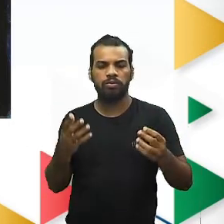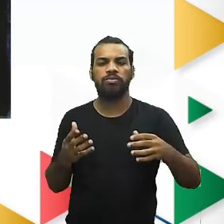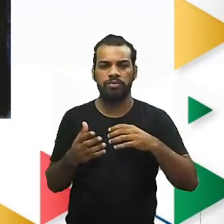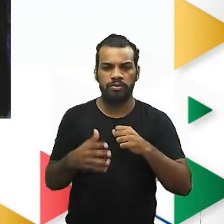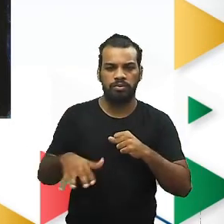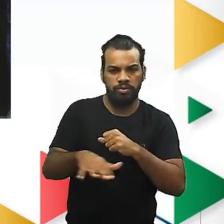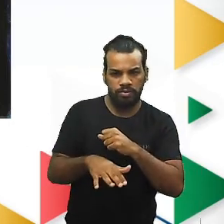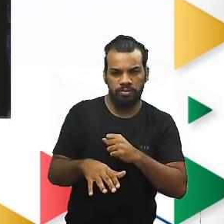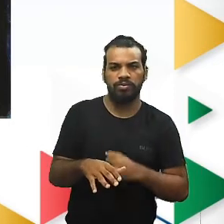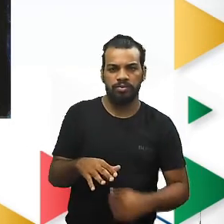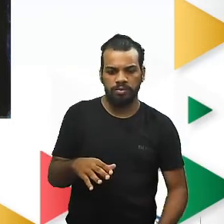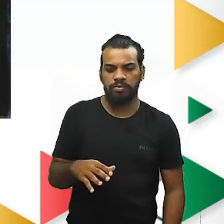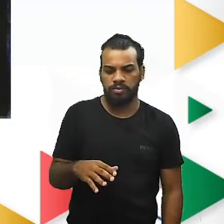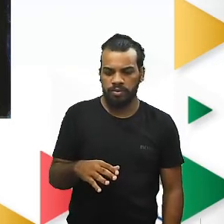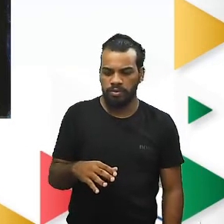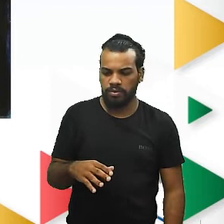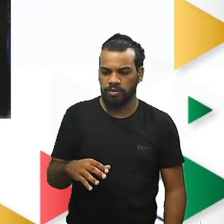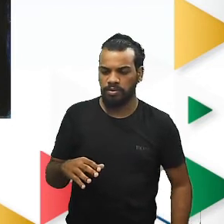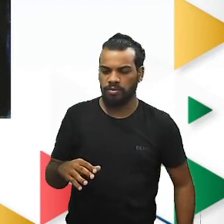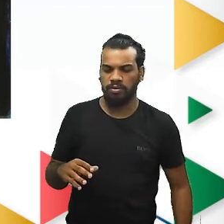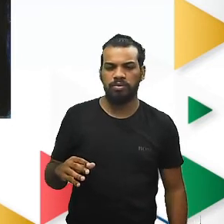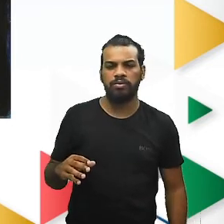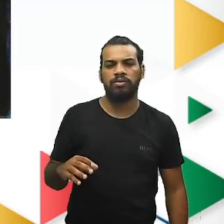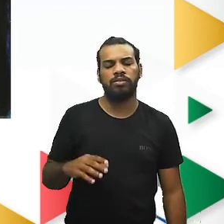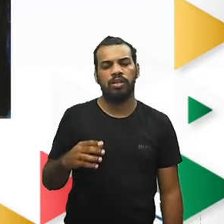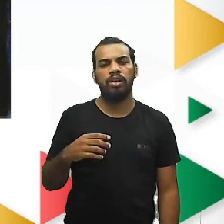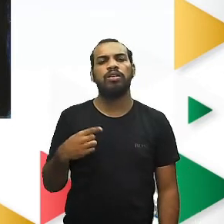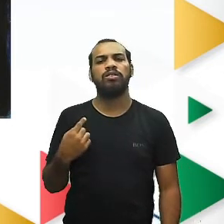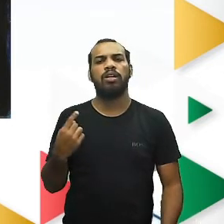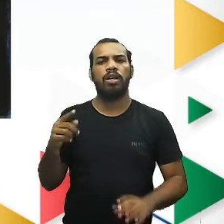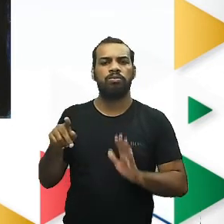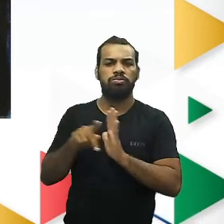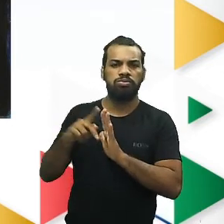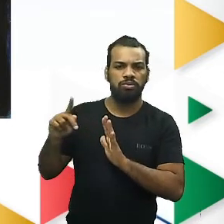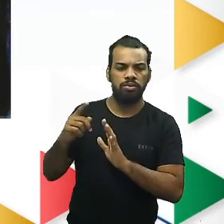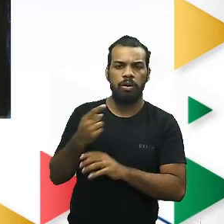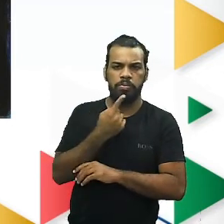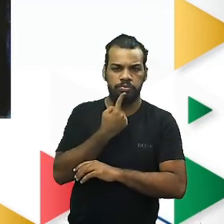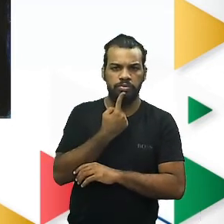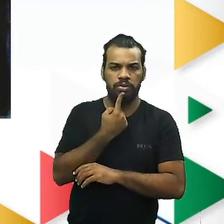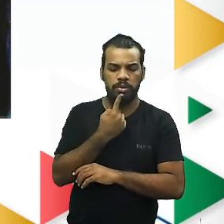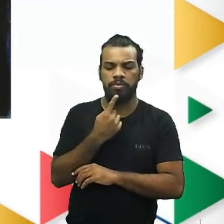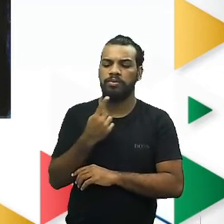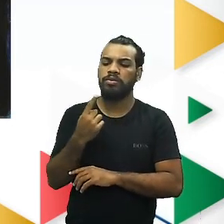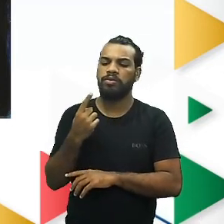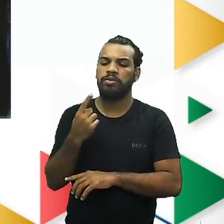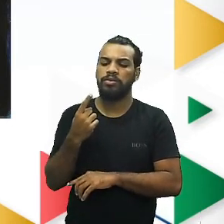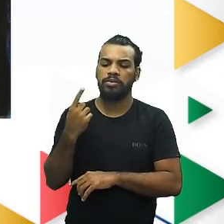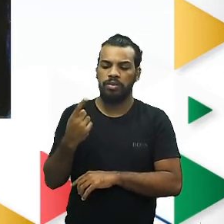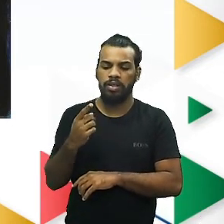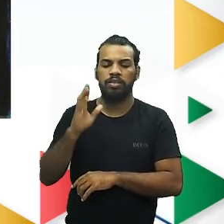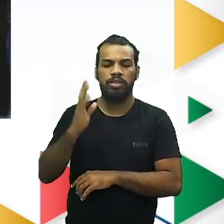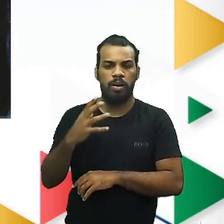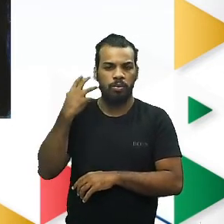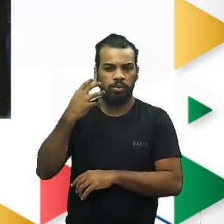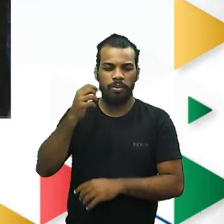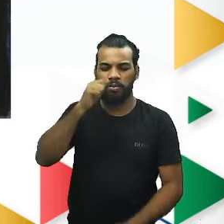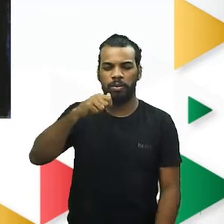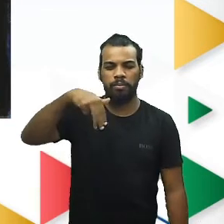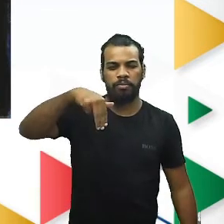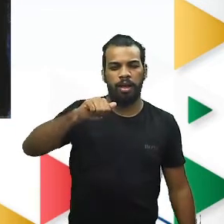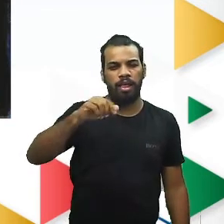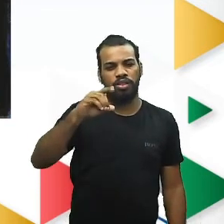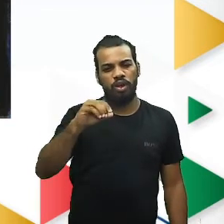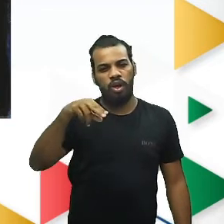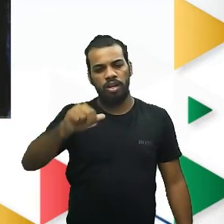das músicas para o musical, então já é uma coisa nossa recente. Aí Moulin Rouge já usava músicas de Madonna, do The Police, que são